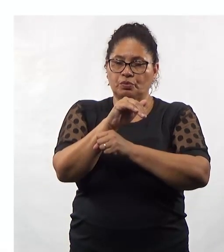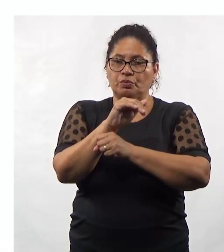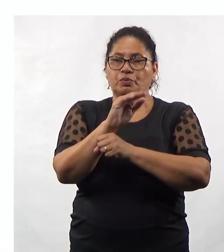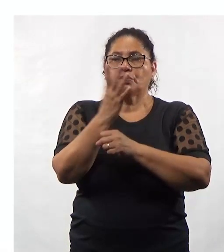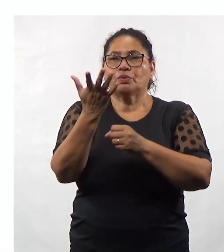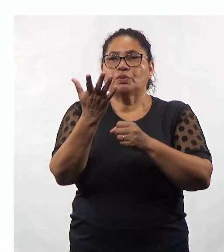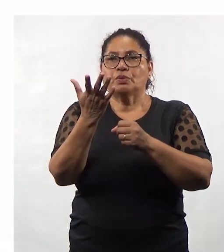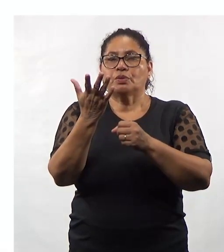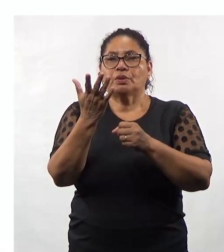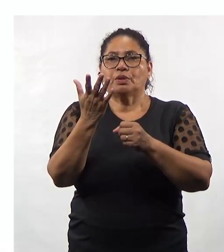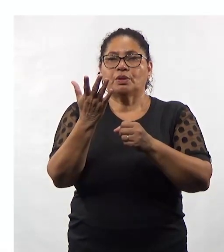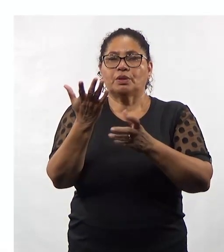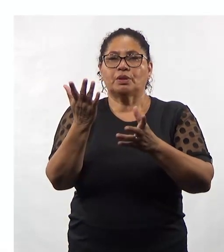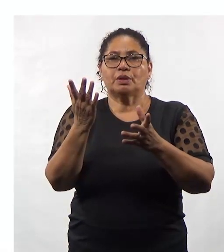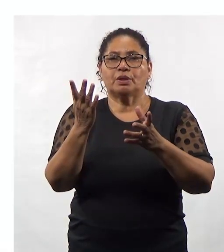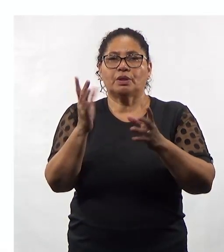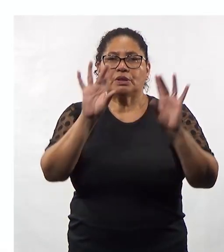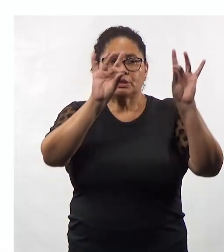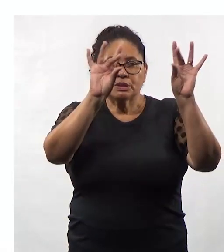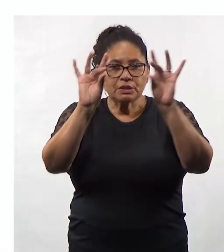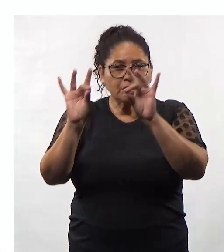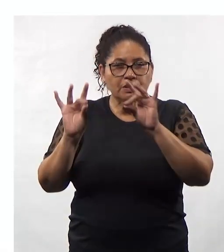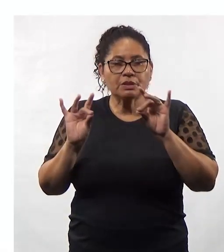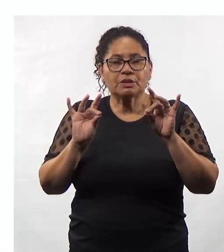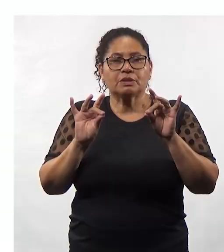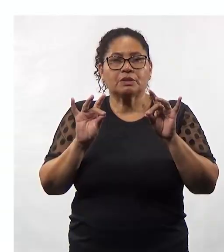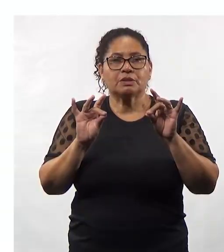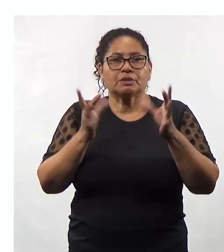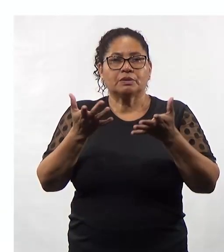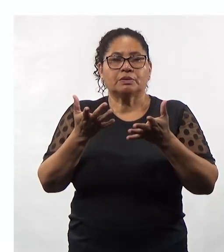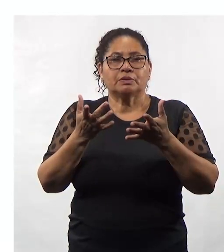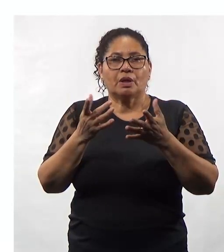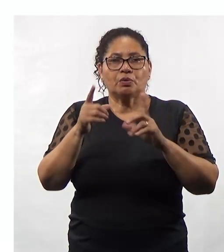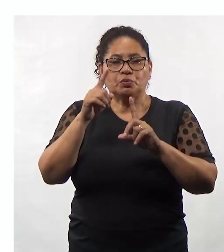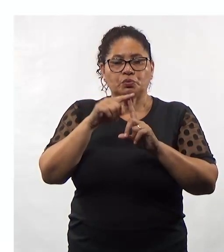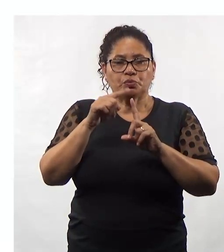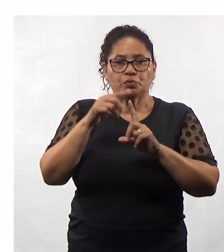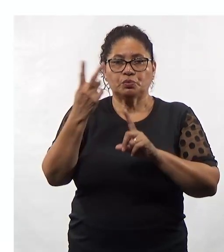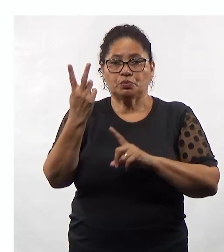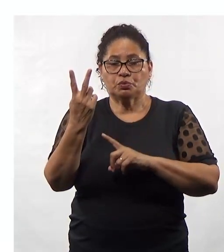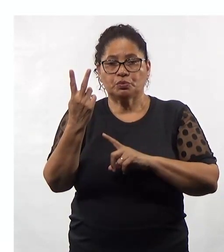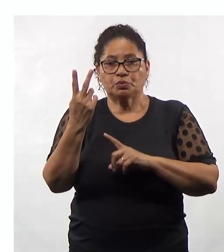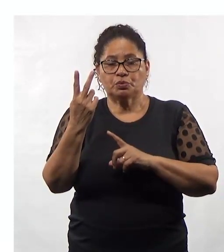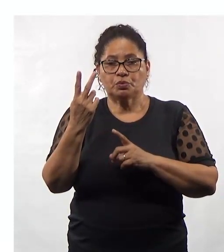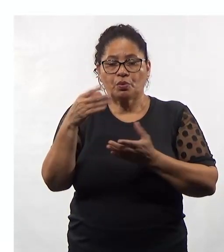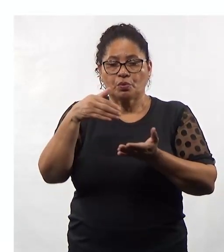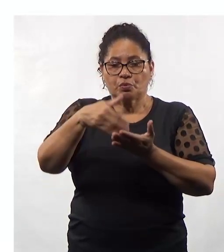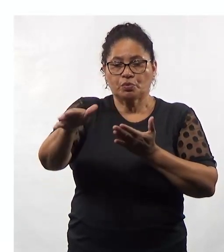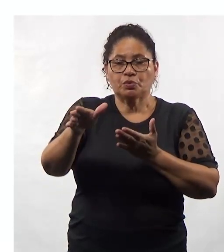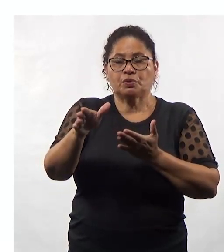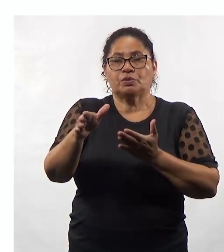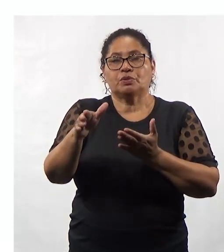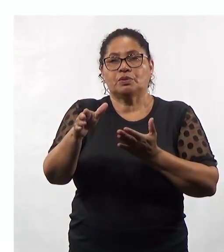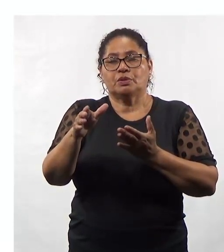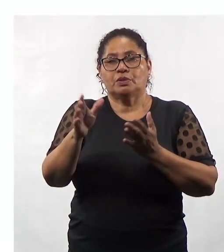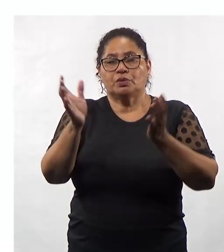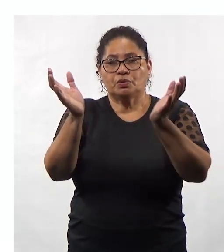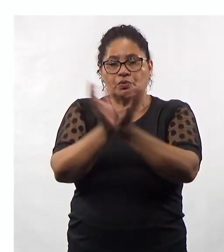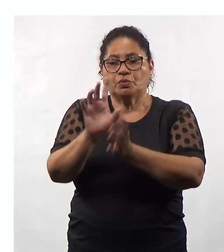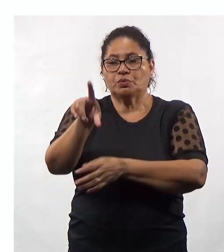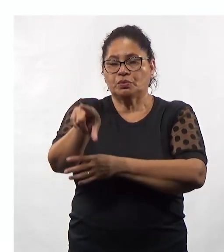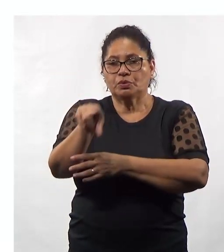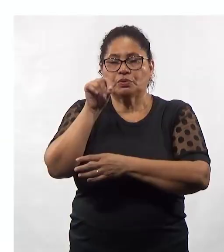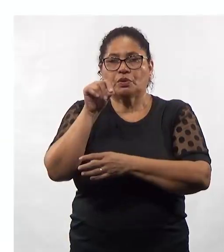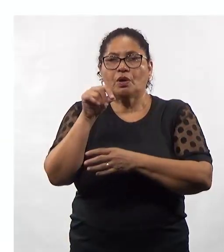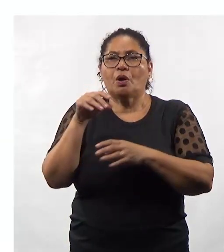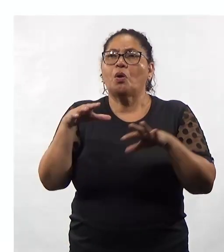ou critérios específicos. E aí nós vamos usar esses dois tipos. Um que elimina e outro que classifica. E